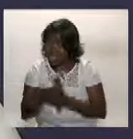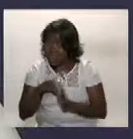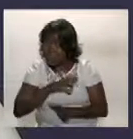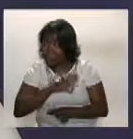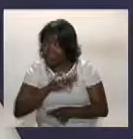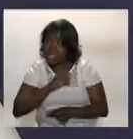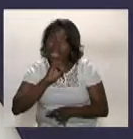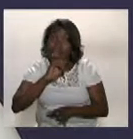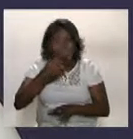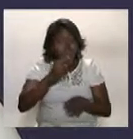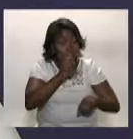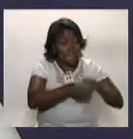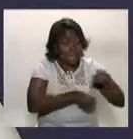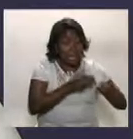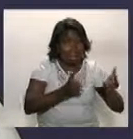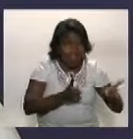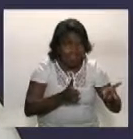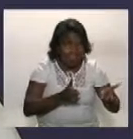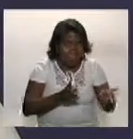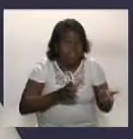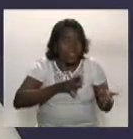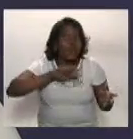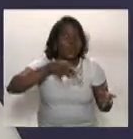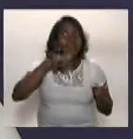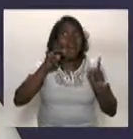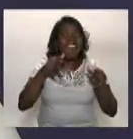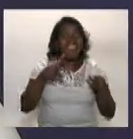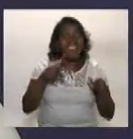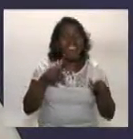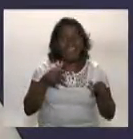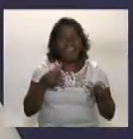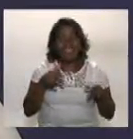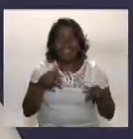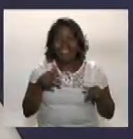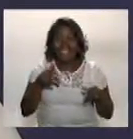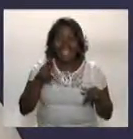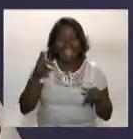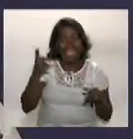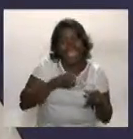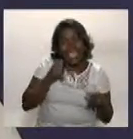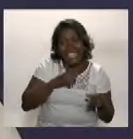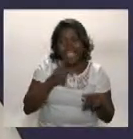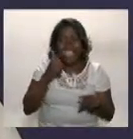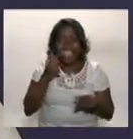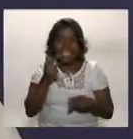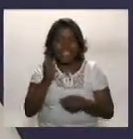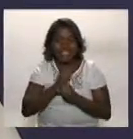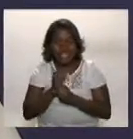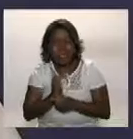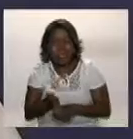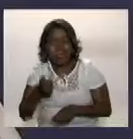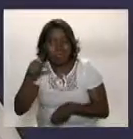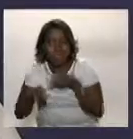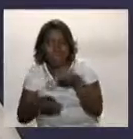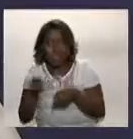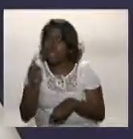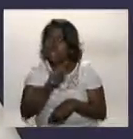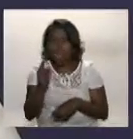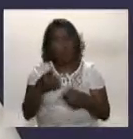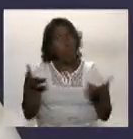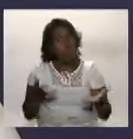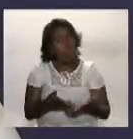problema e nós apresentamos a solução. Então hoje o que acontece? Eu encontro um determinado menino